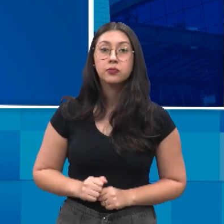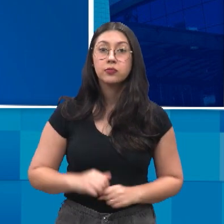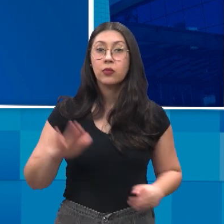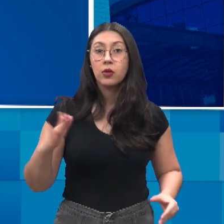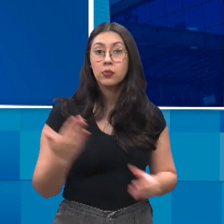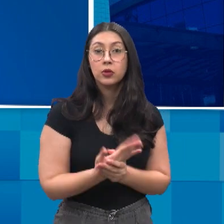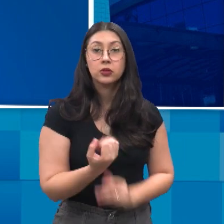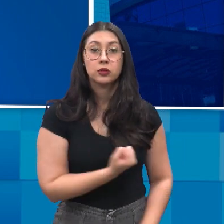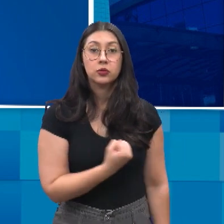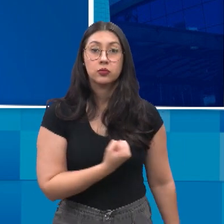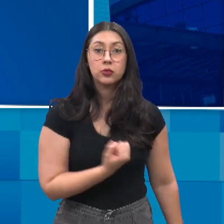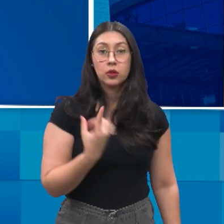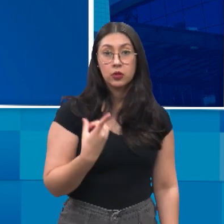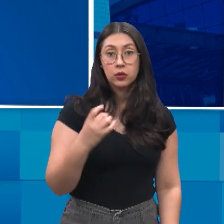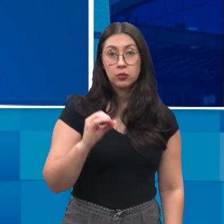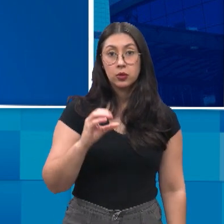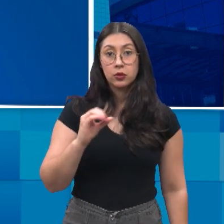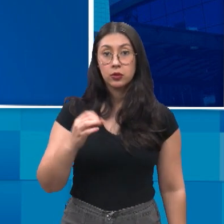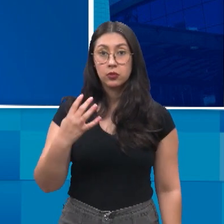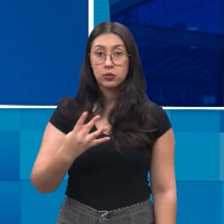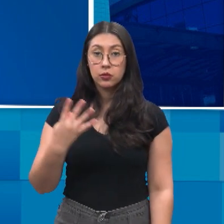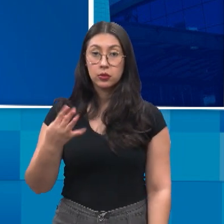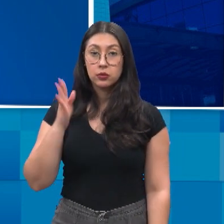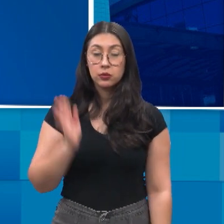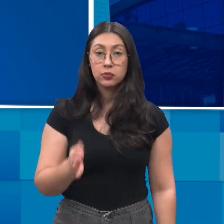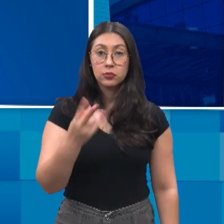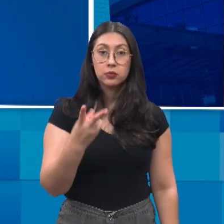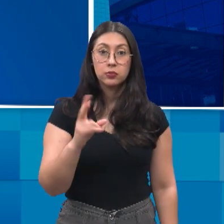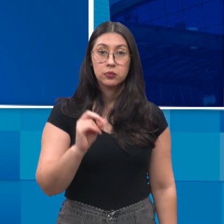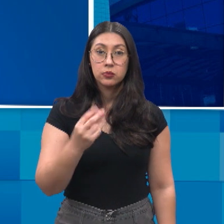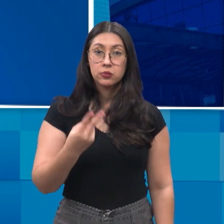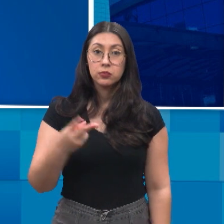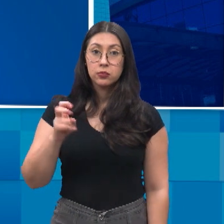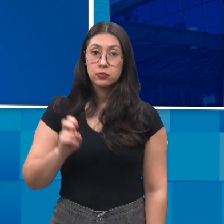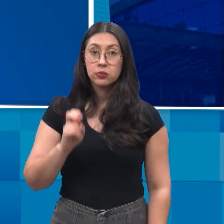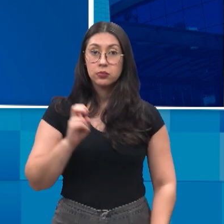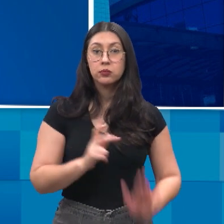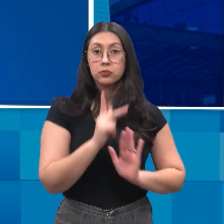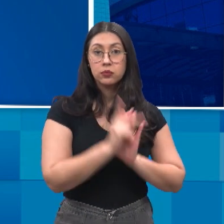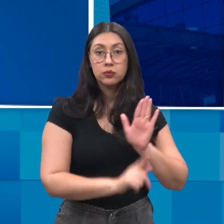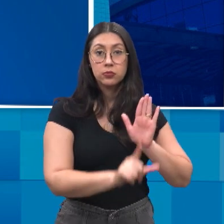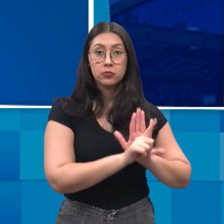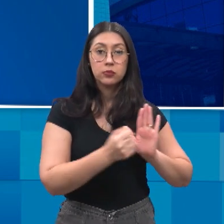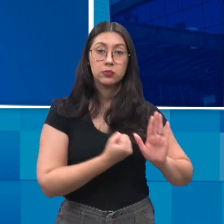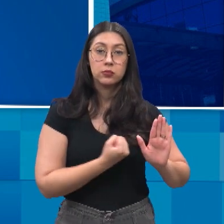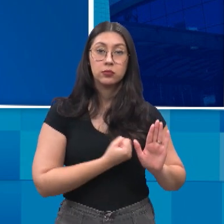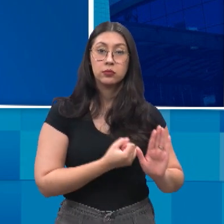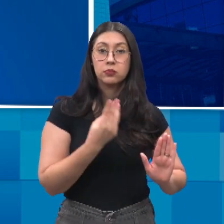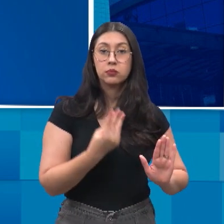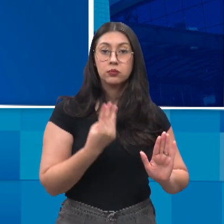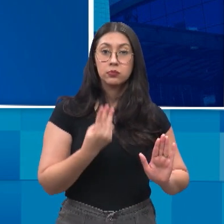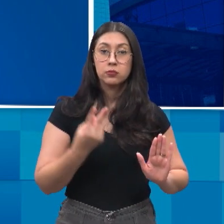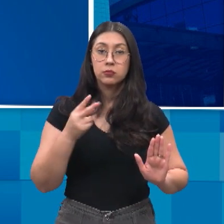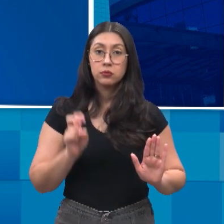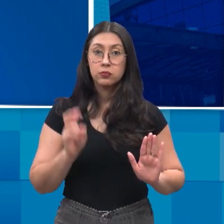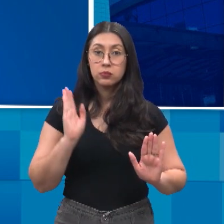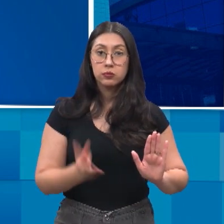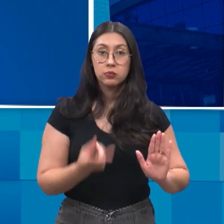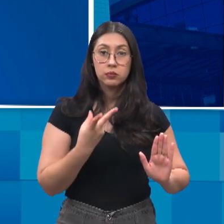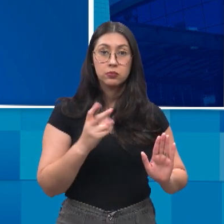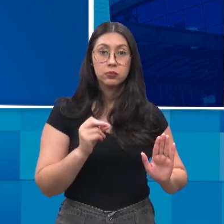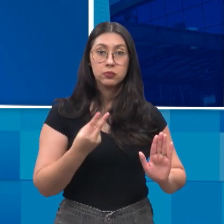número 10.044 de 2025, projeto de lei número 335 de 2025,